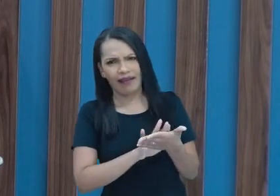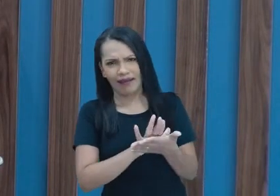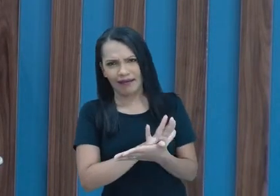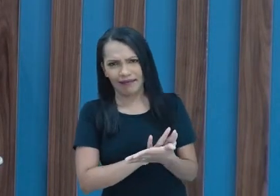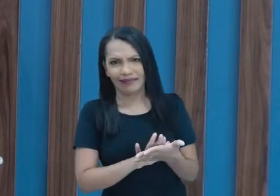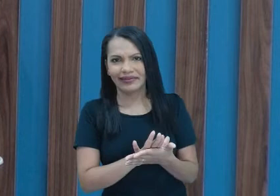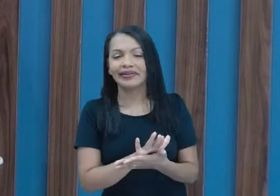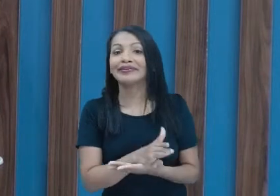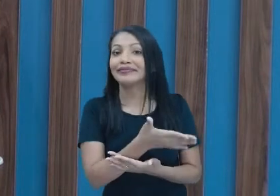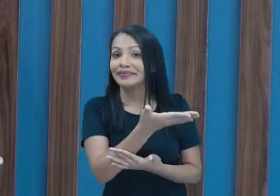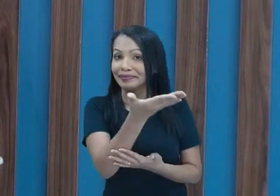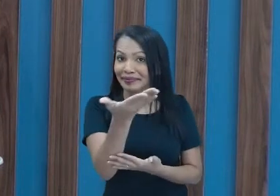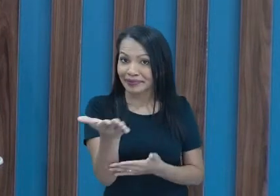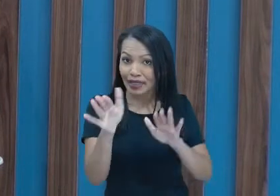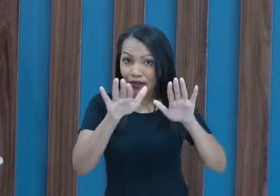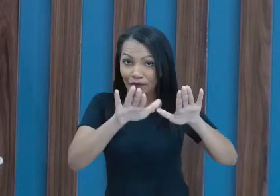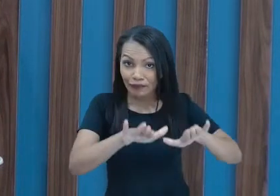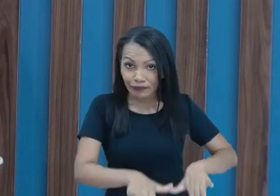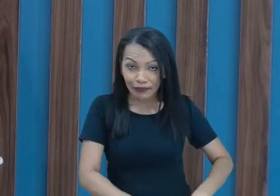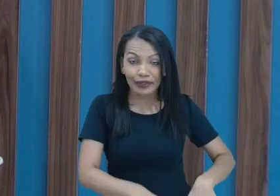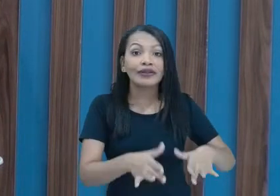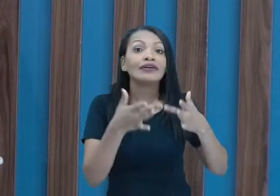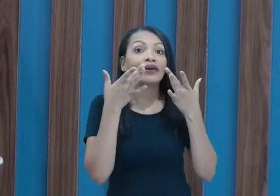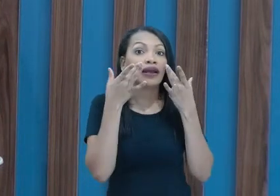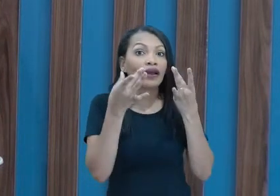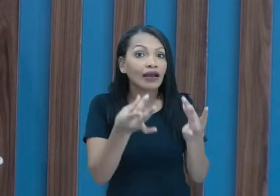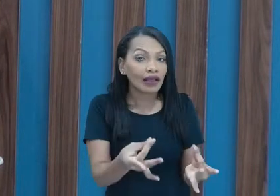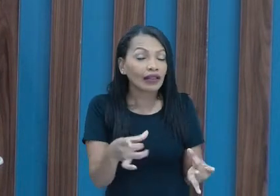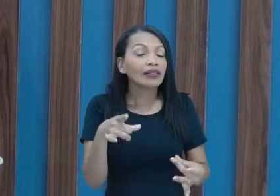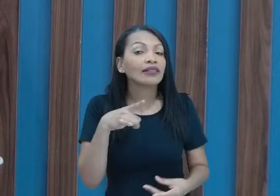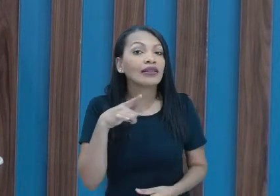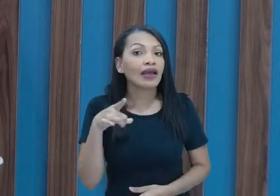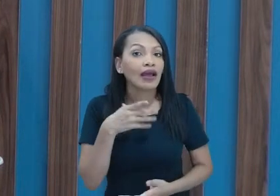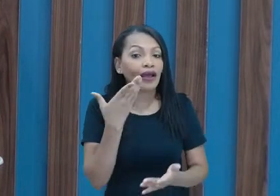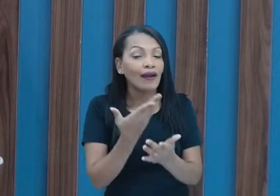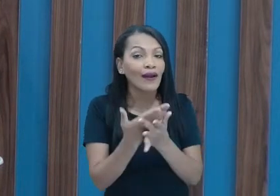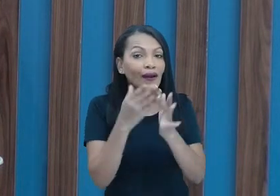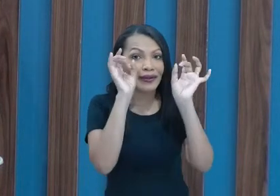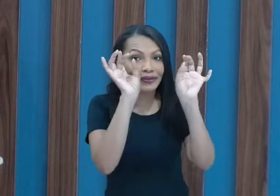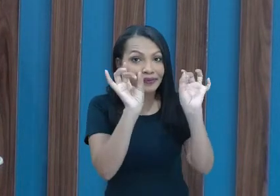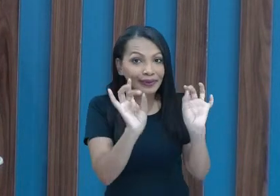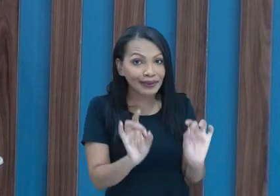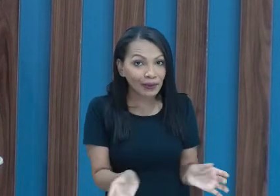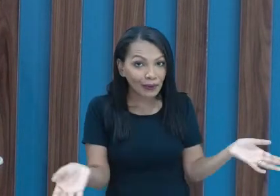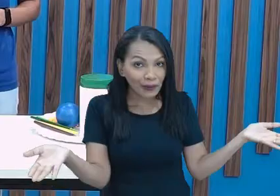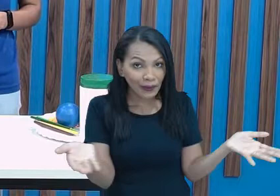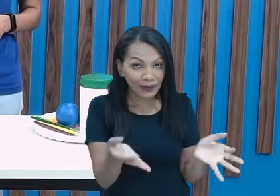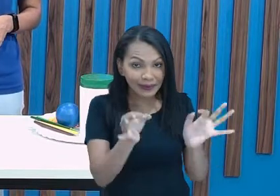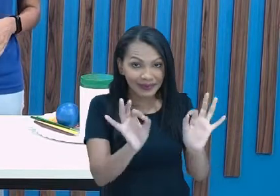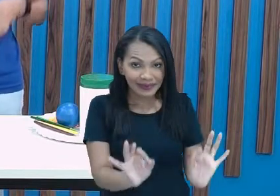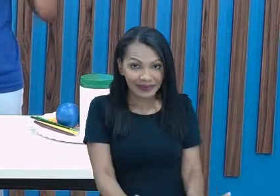Josi. E fiquem aí bem atentos, vamos ter uma aula bem especial hoje, não é isso, professora Josi? Isso